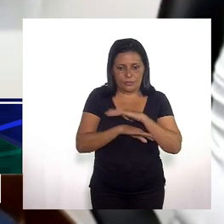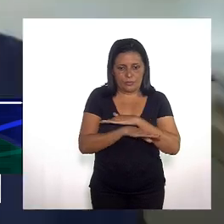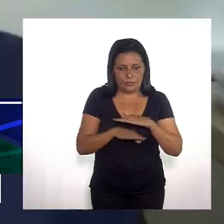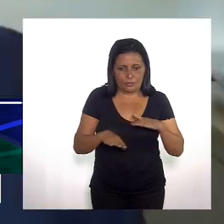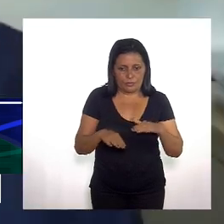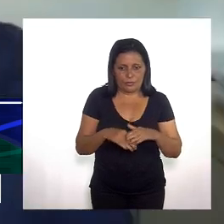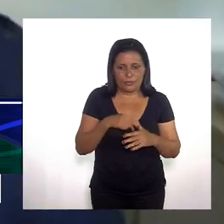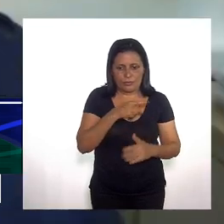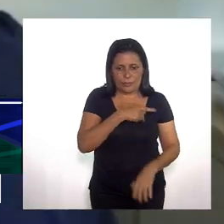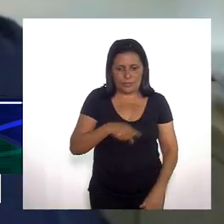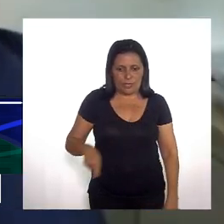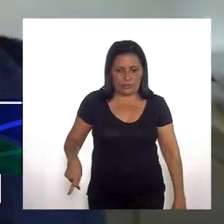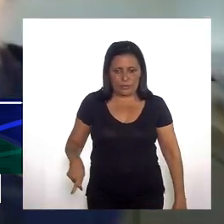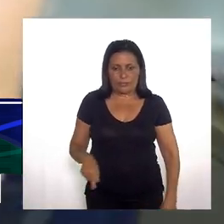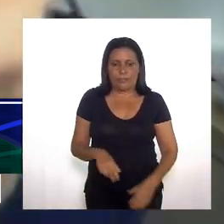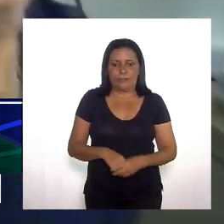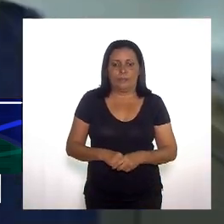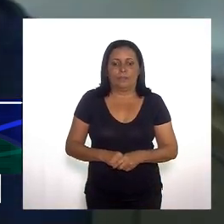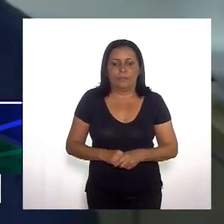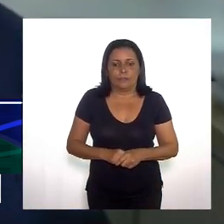Senhor presidente, uma